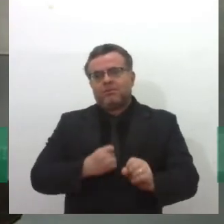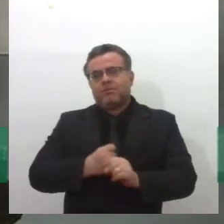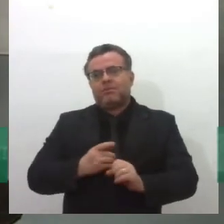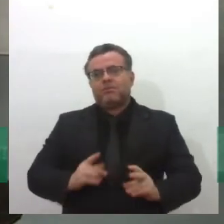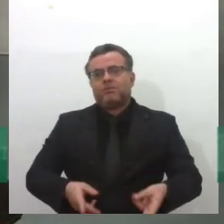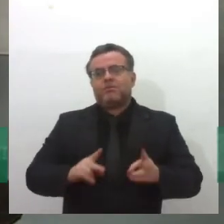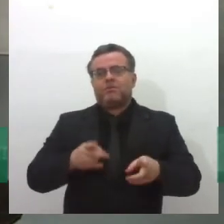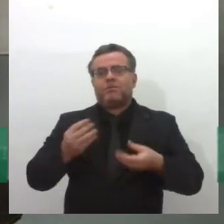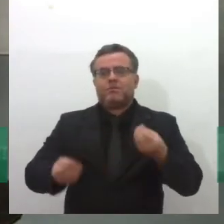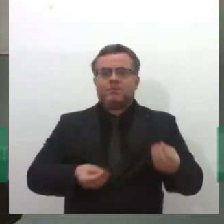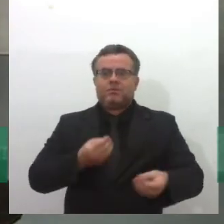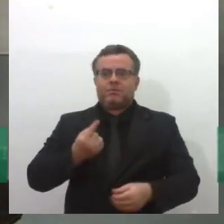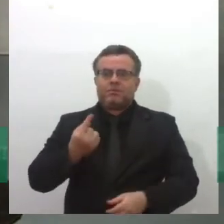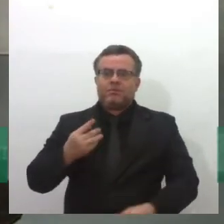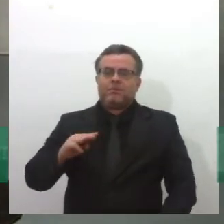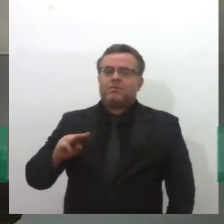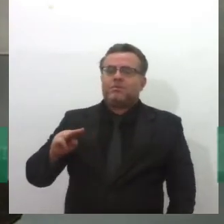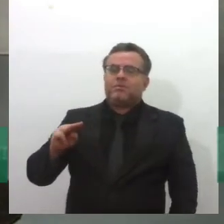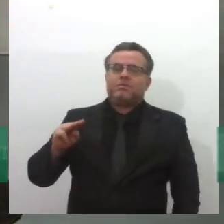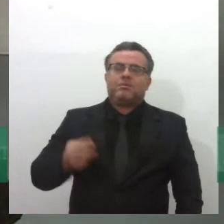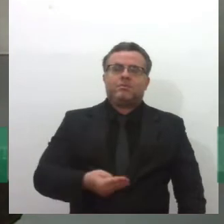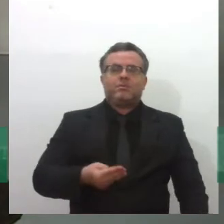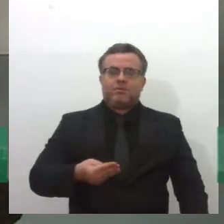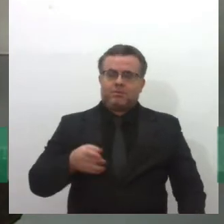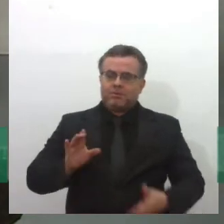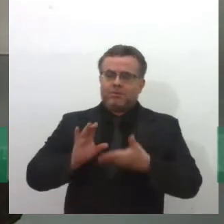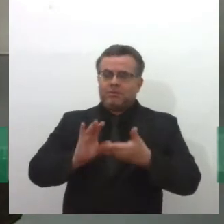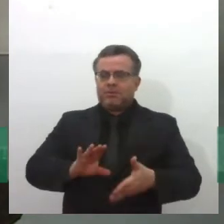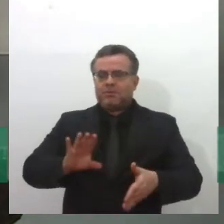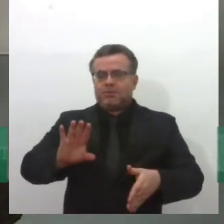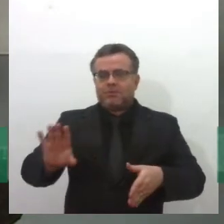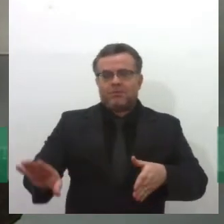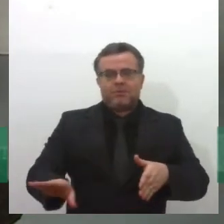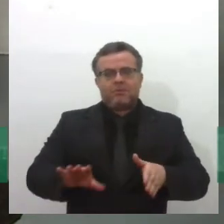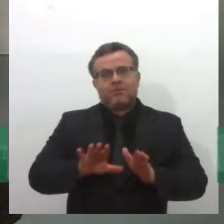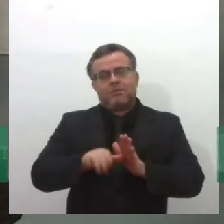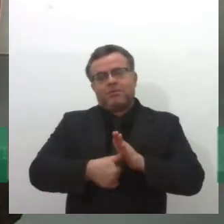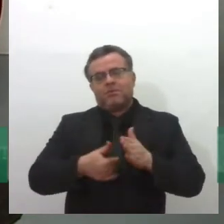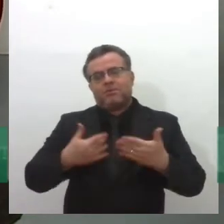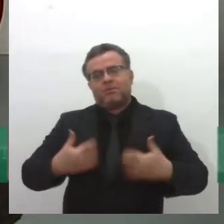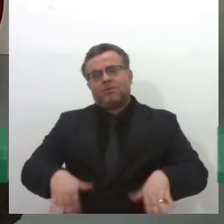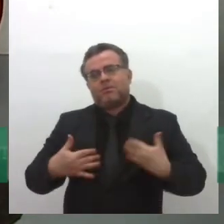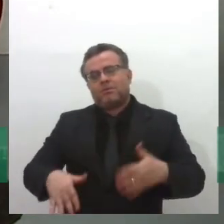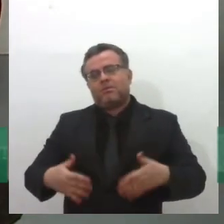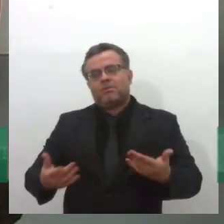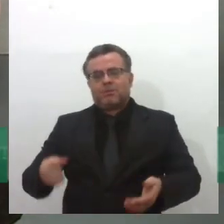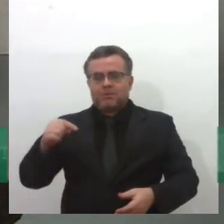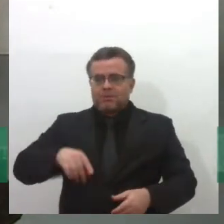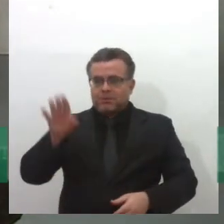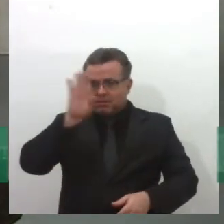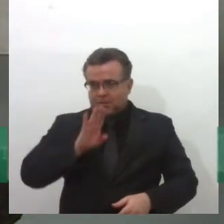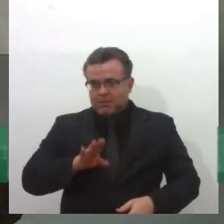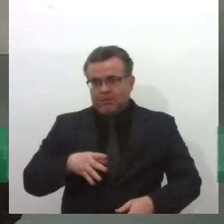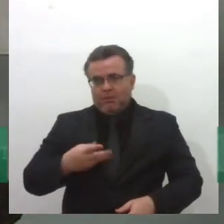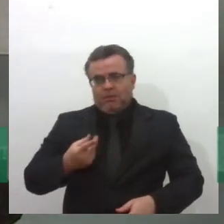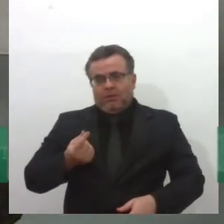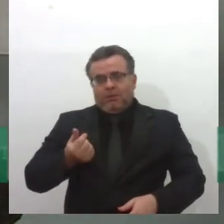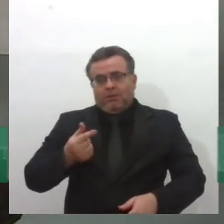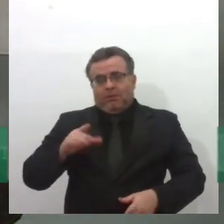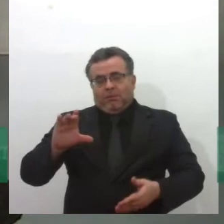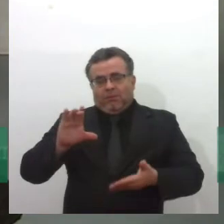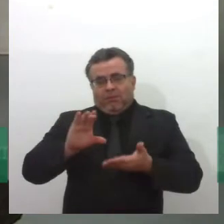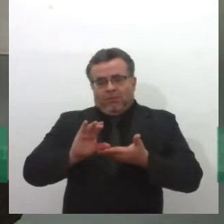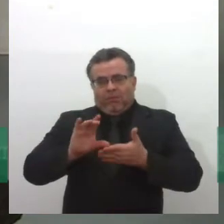aproximadamente US$1 trilhão em subornos em todo o mundo. Né? Para o Brasil, estima-se aí uma perda de mais de